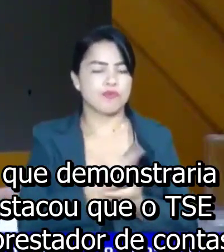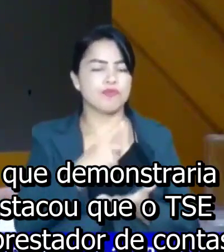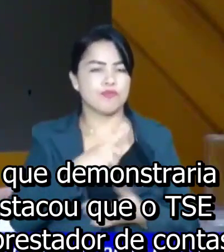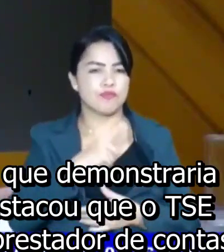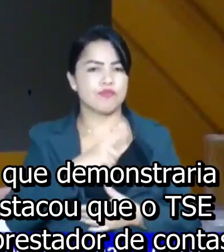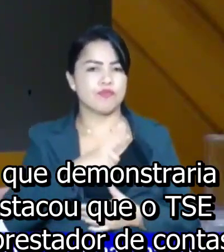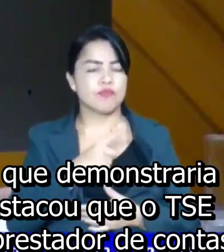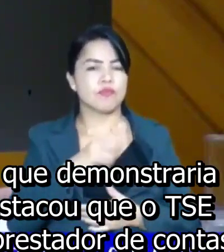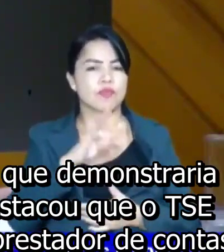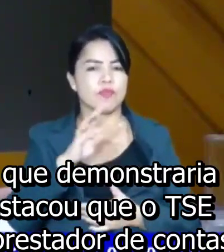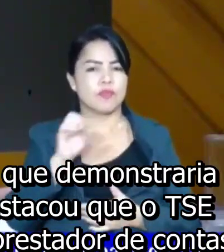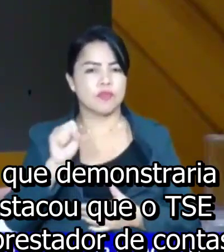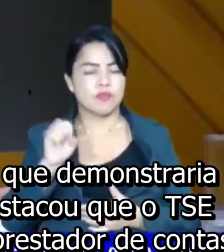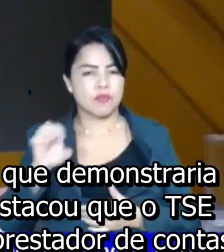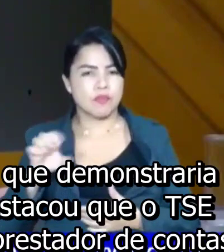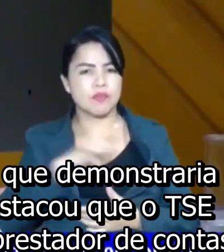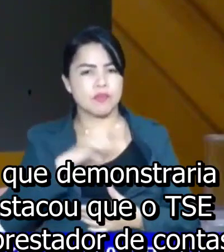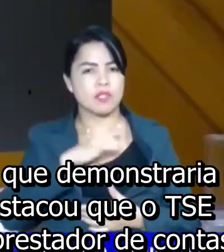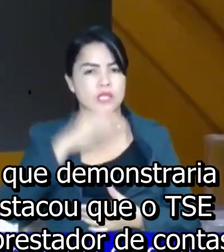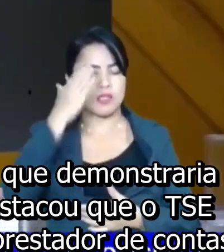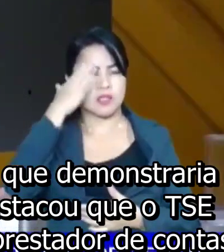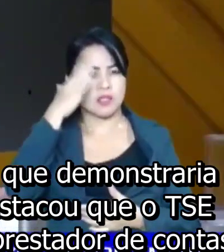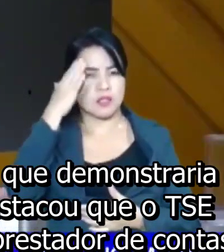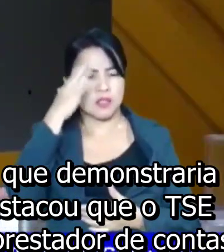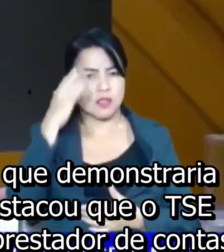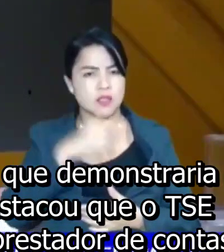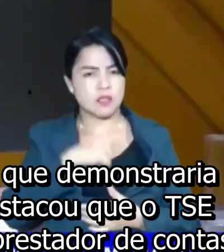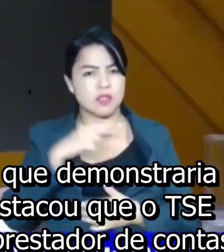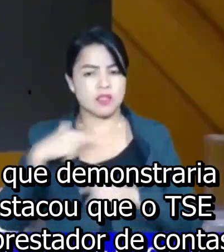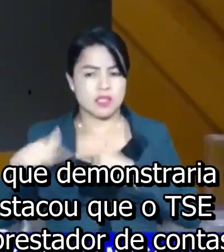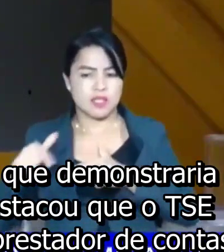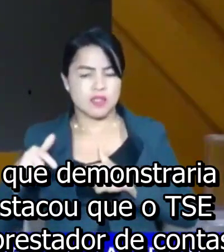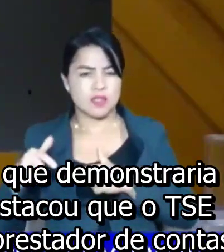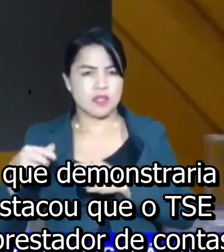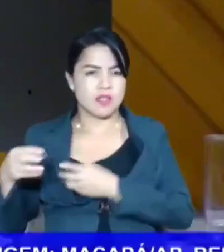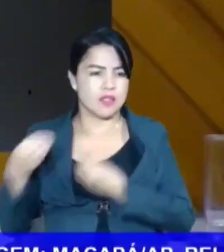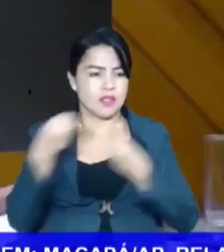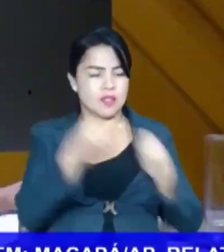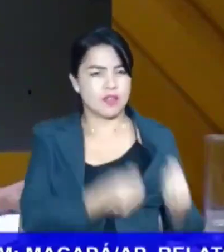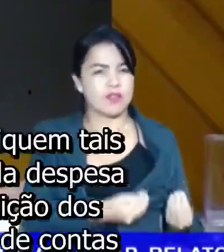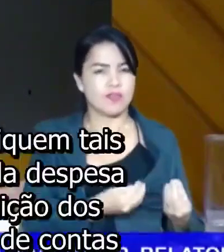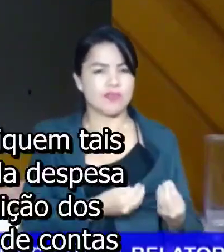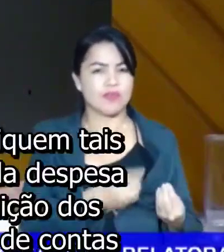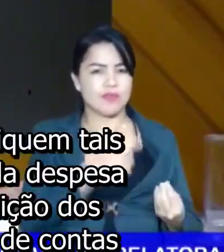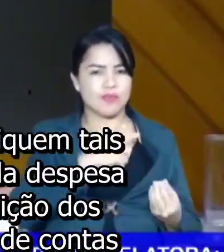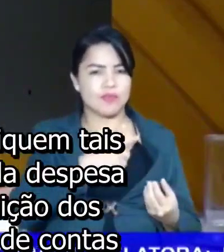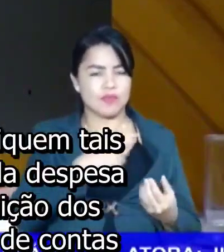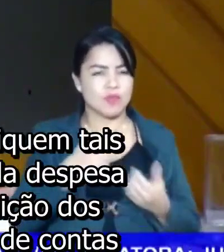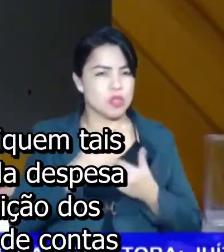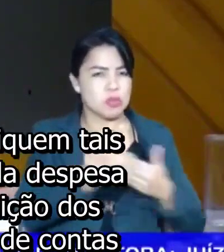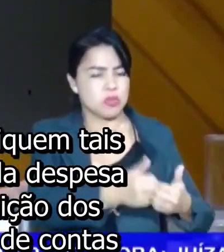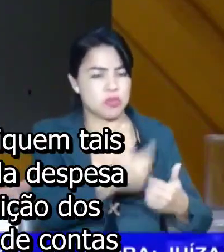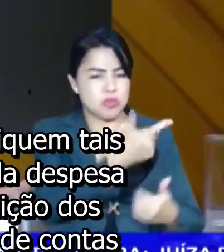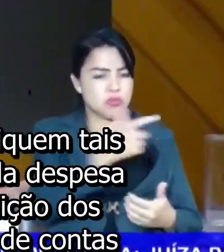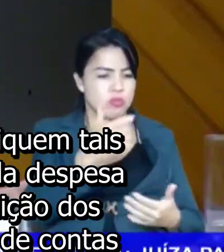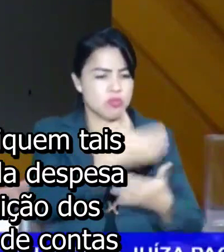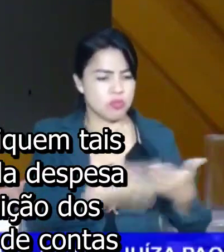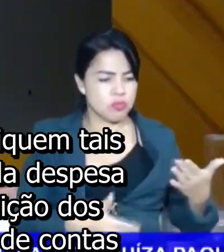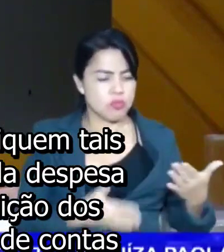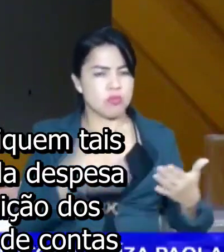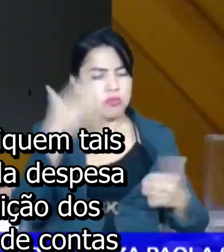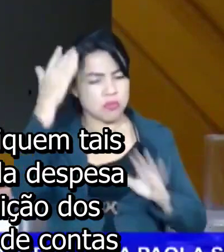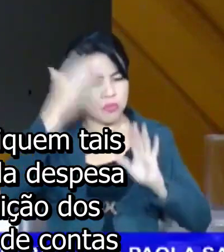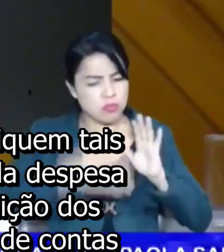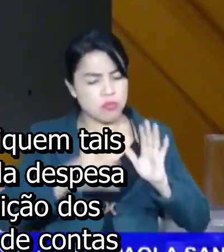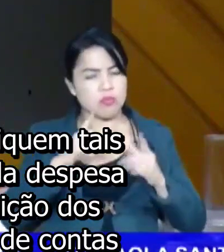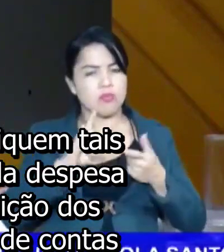TSE considera que a descrição genérica de serviços prestados ao prestador de contas, desacompanhados de documentos, provas